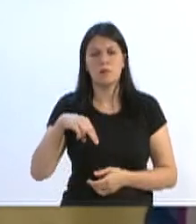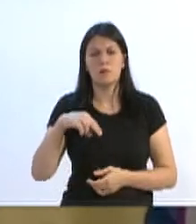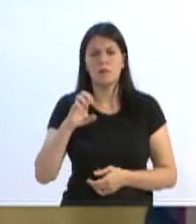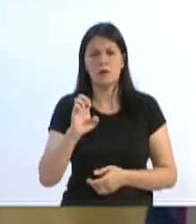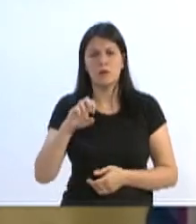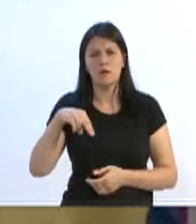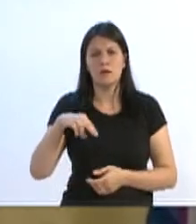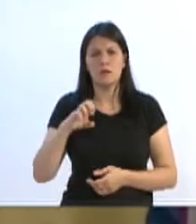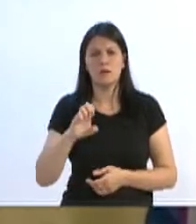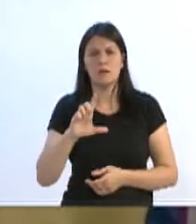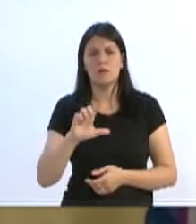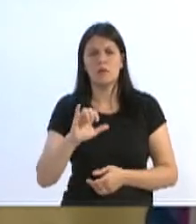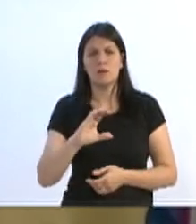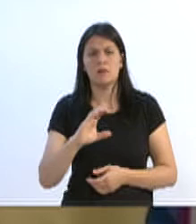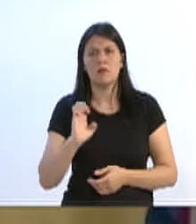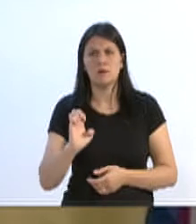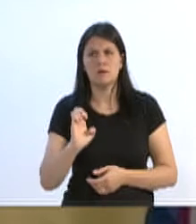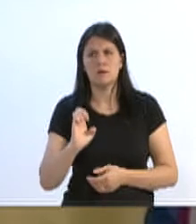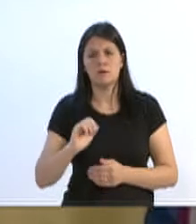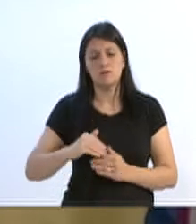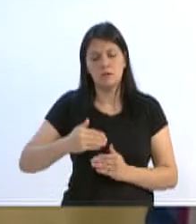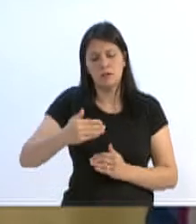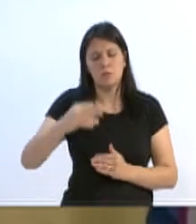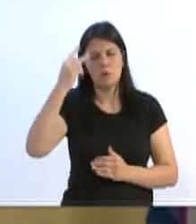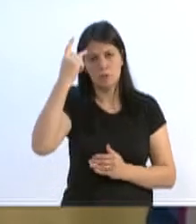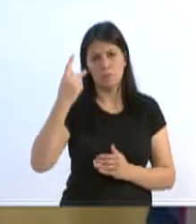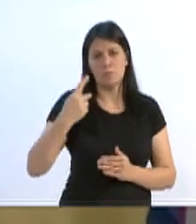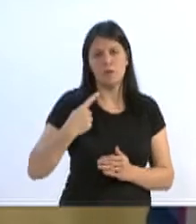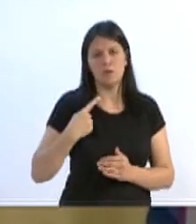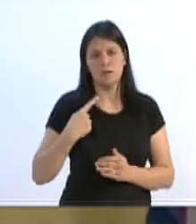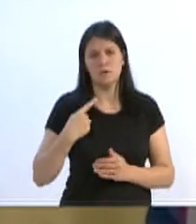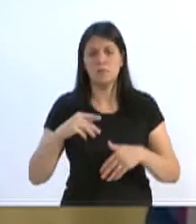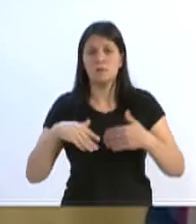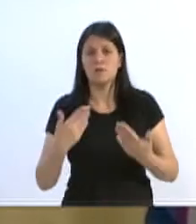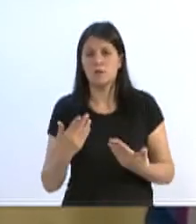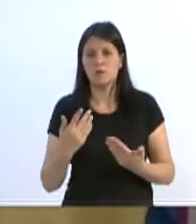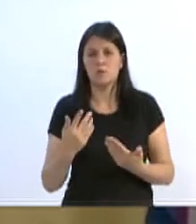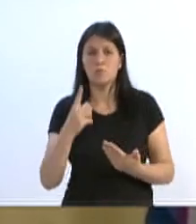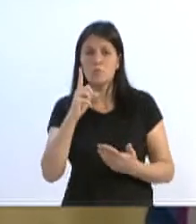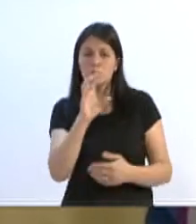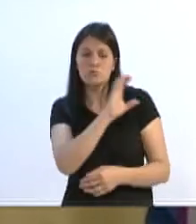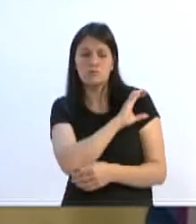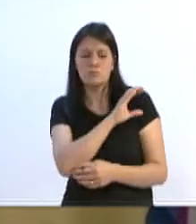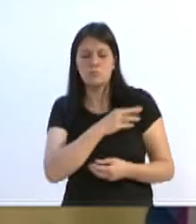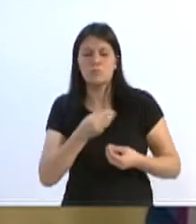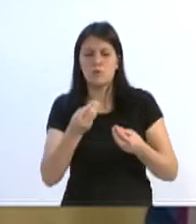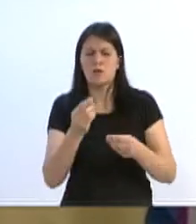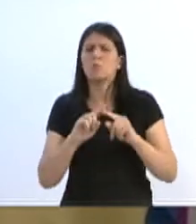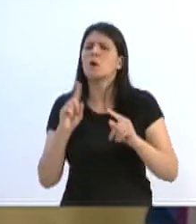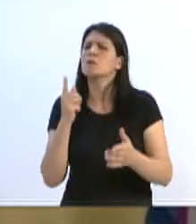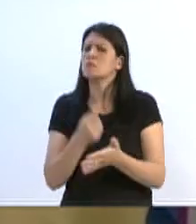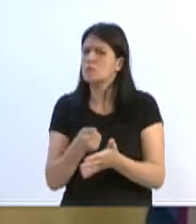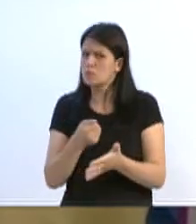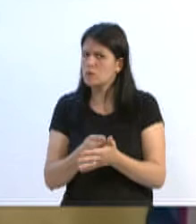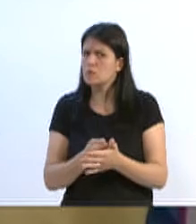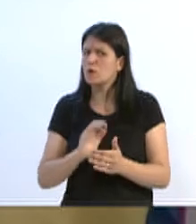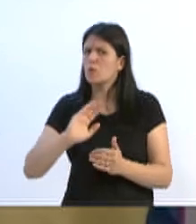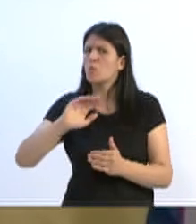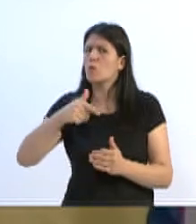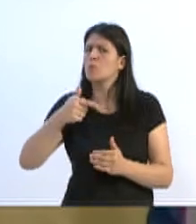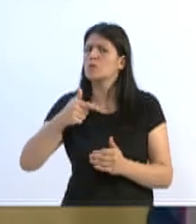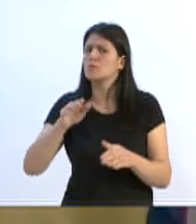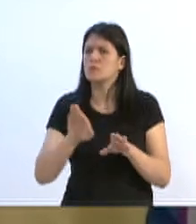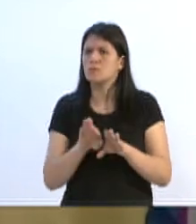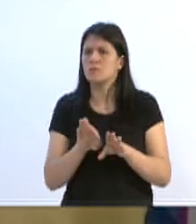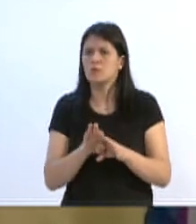sequência secretária patrícia dando continuidade enfim agora um deles podendo ser entregue mas nós vamos continuar cobrando que os demais também possam